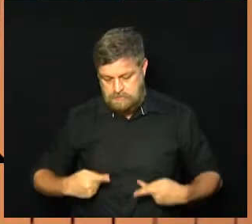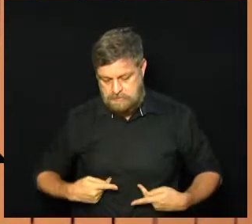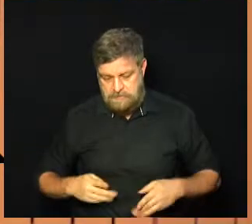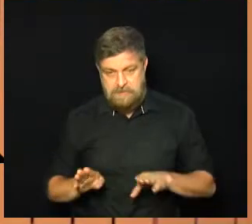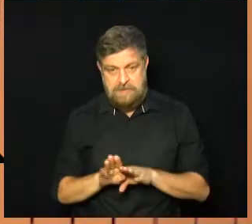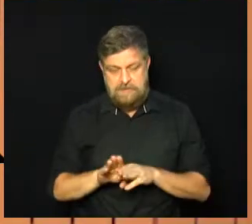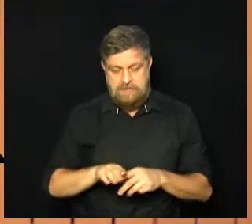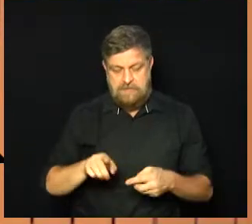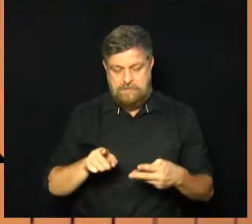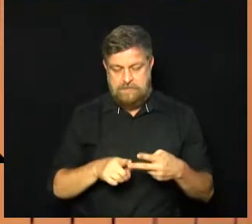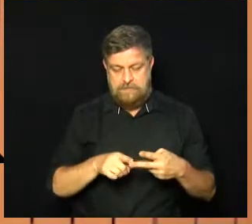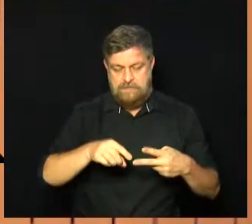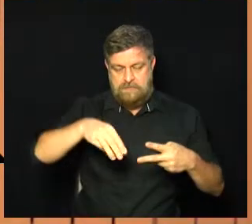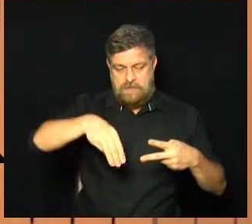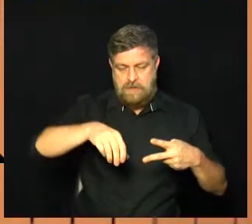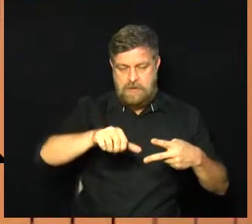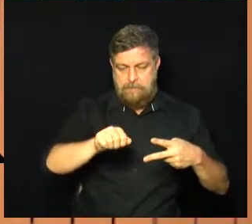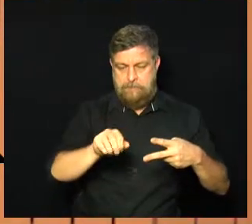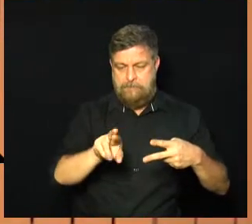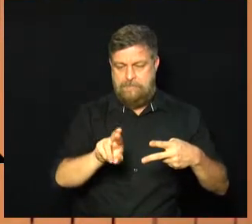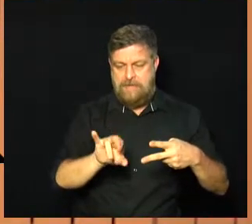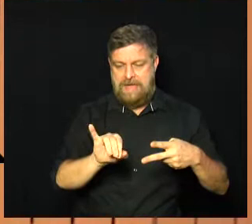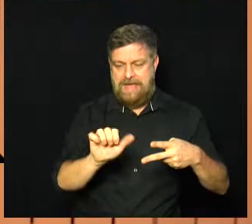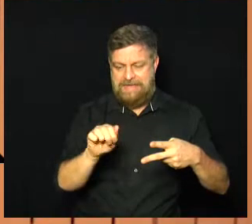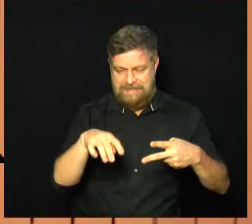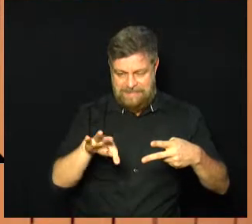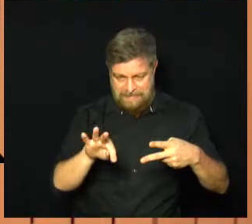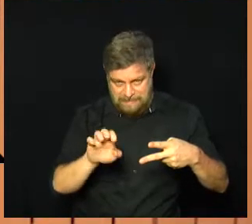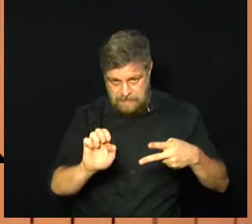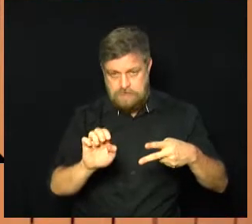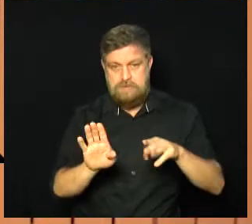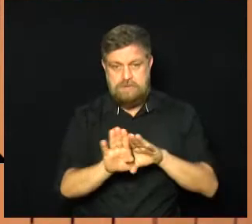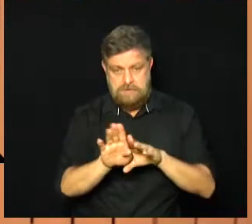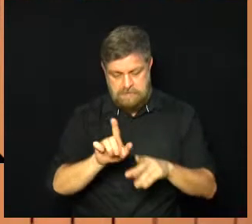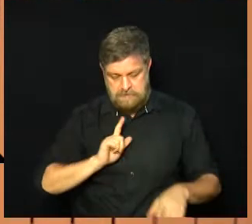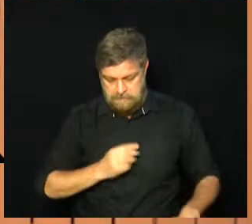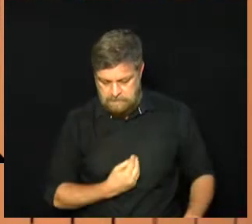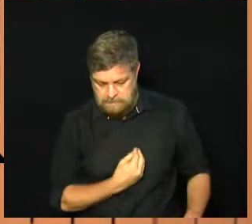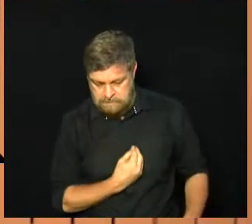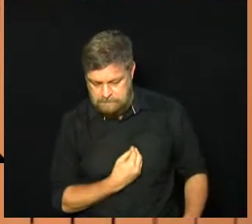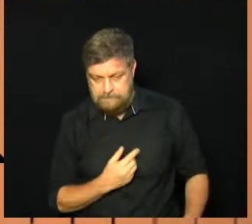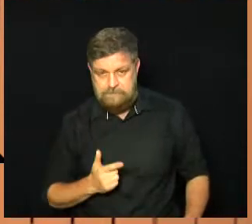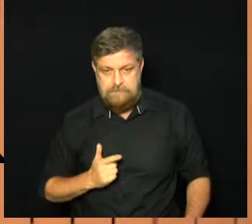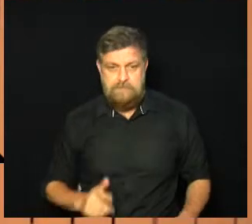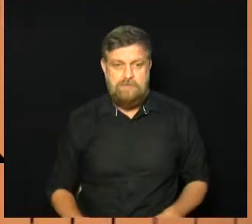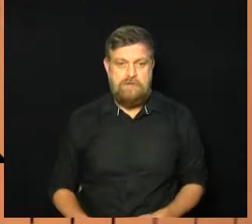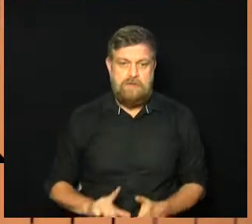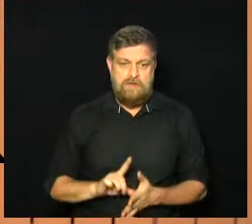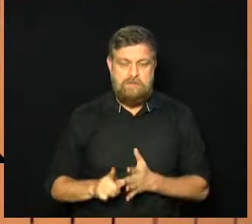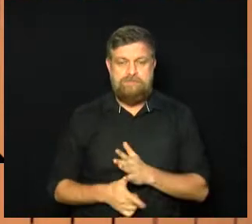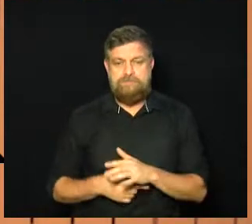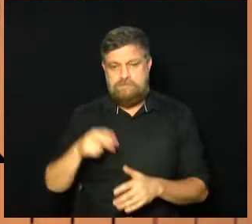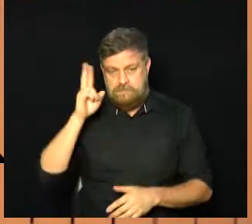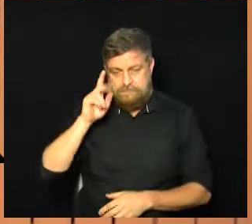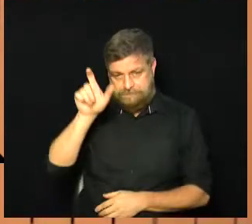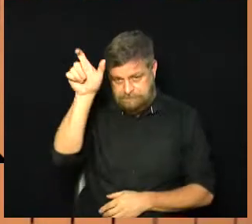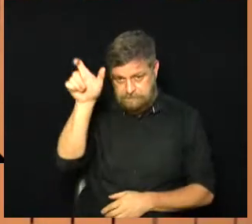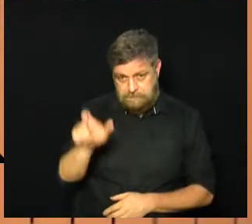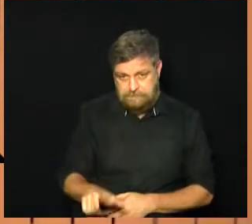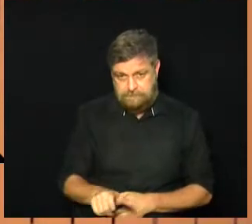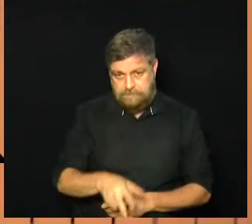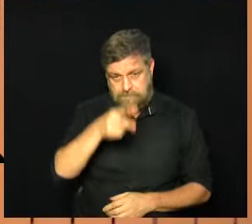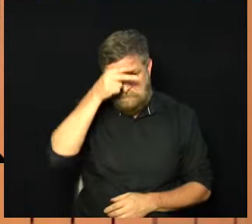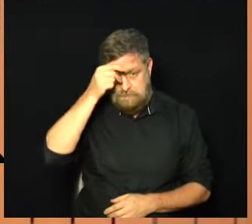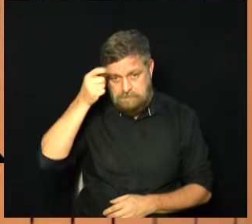direitos humanos. Em setembro, a gente realizou uma reunião que foi em memória do ex-prefeito